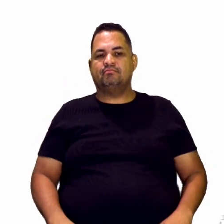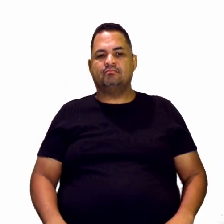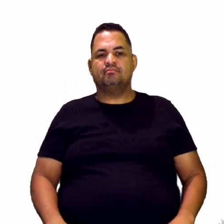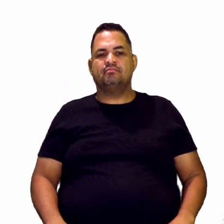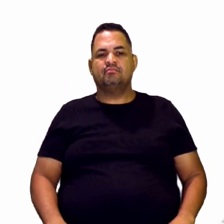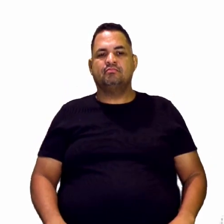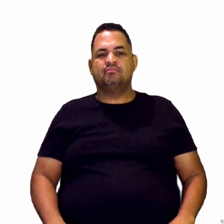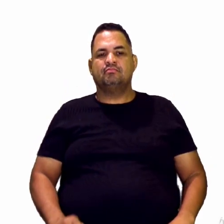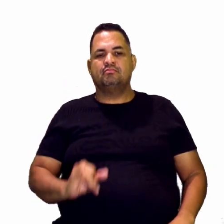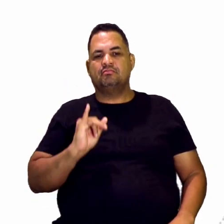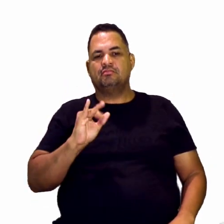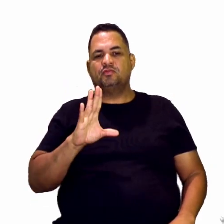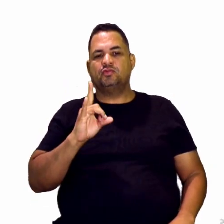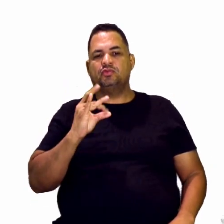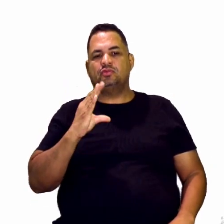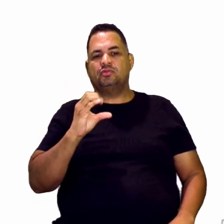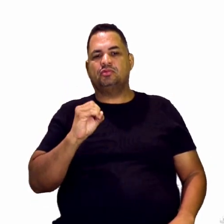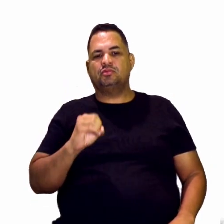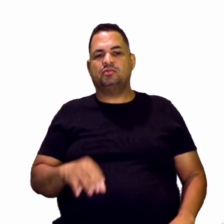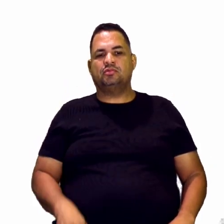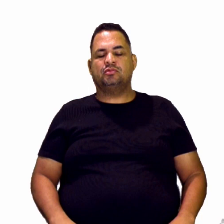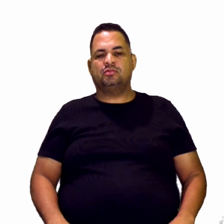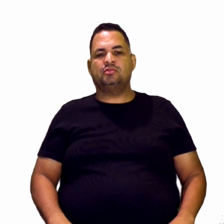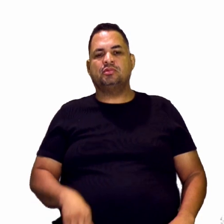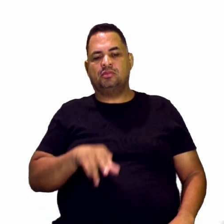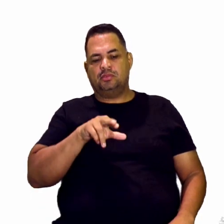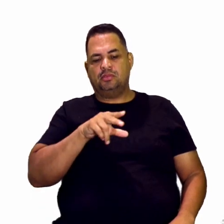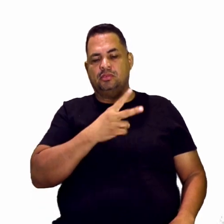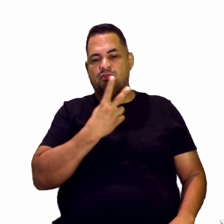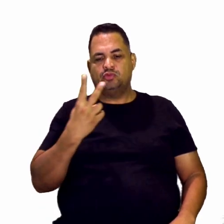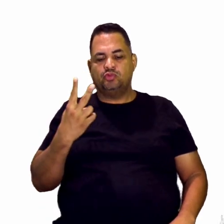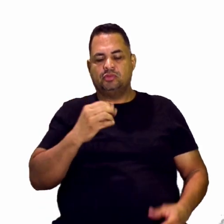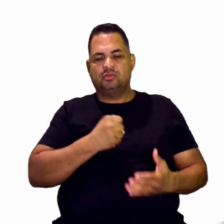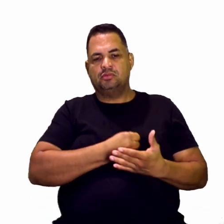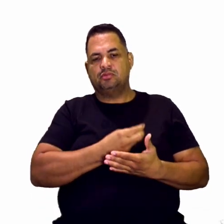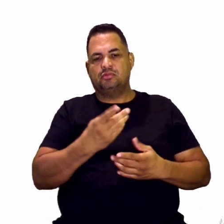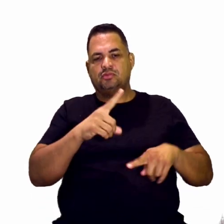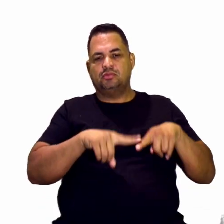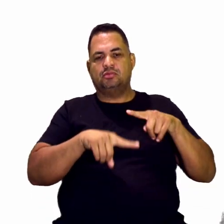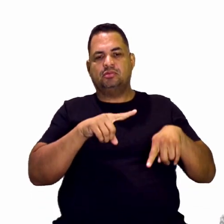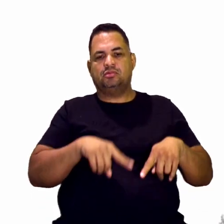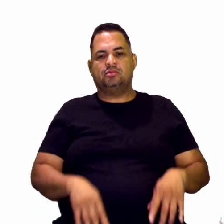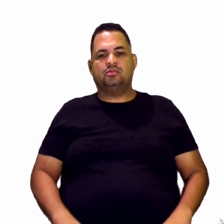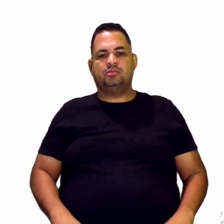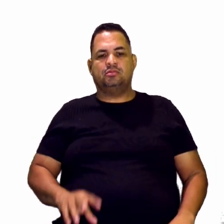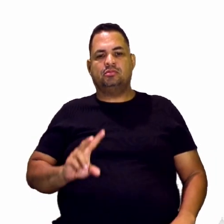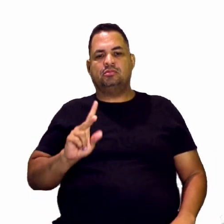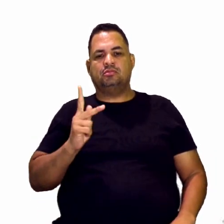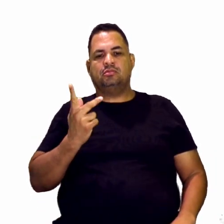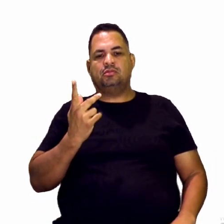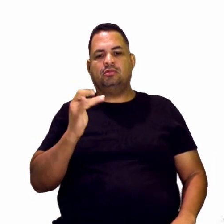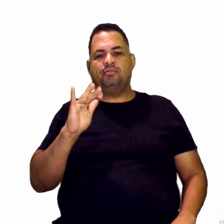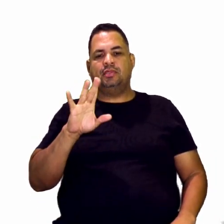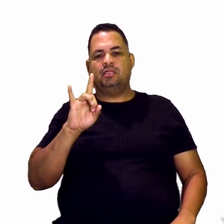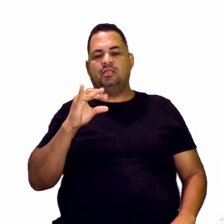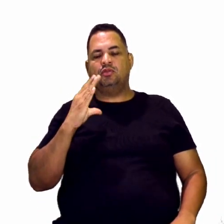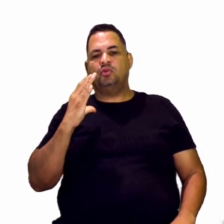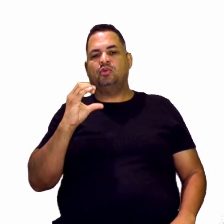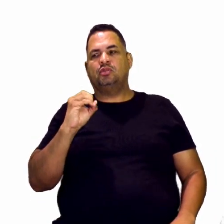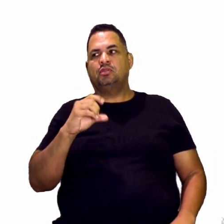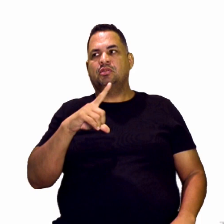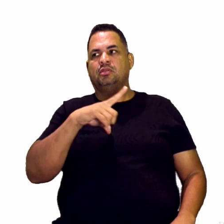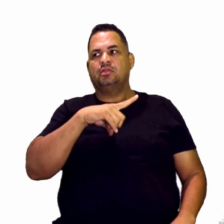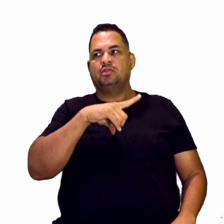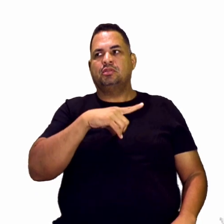Isotônico, isso vem de igual. Quando a concentração de soluto está igual à concentração de solvente. O hipertônico é quando